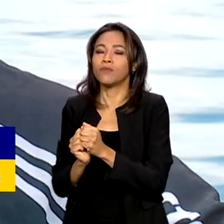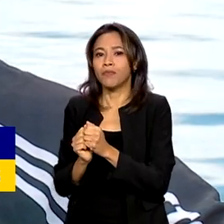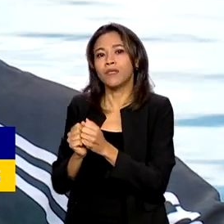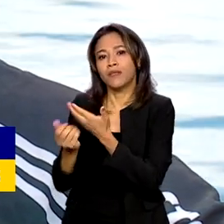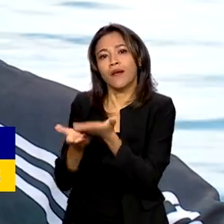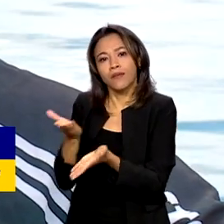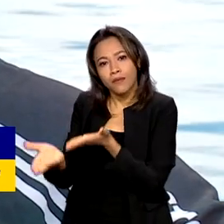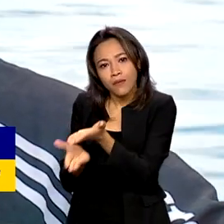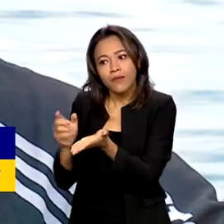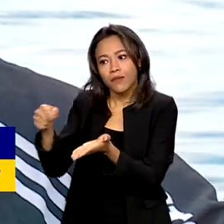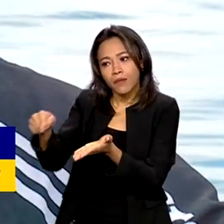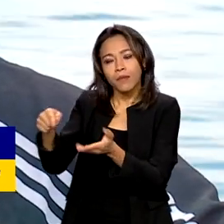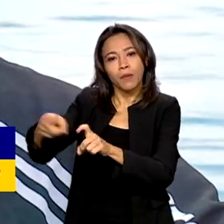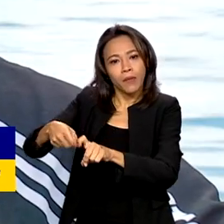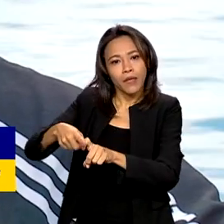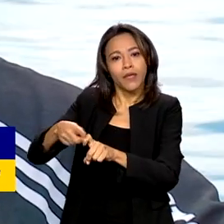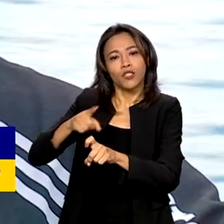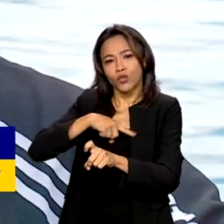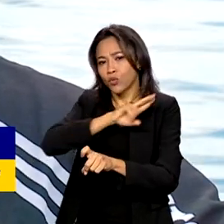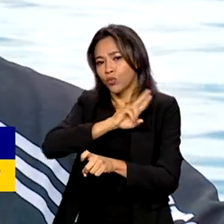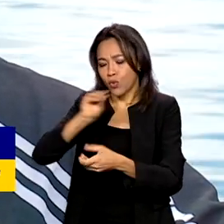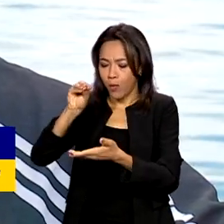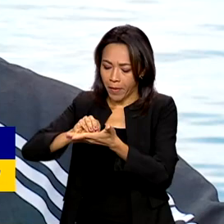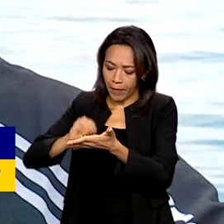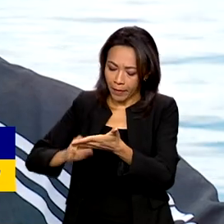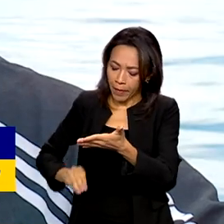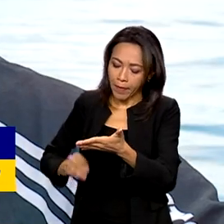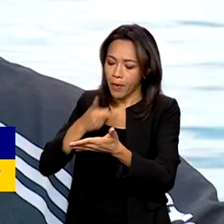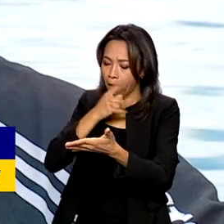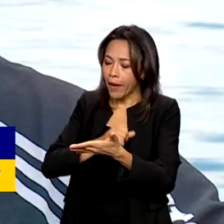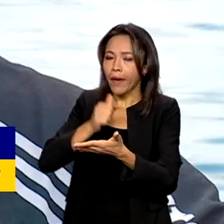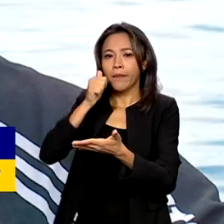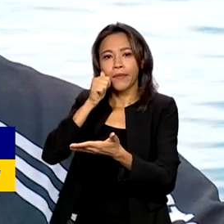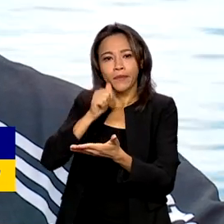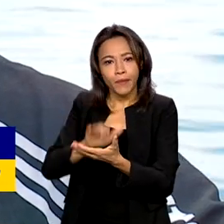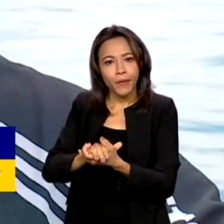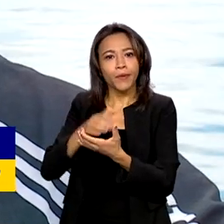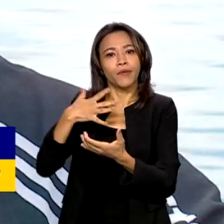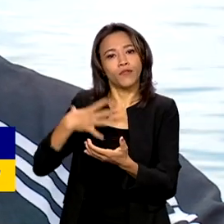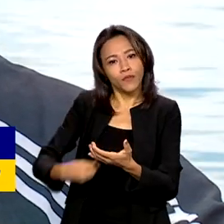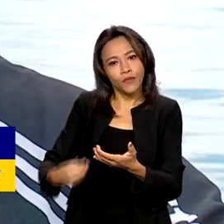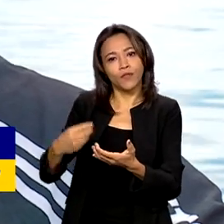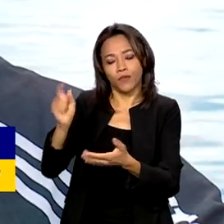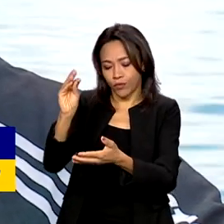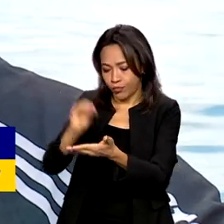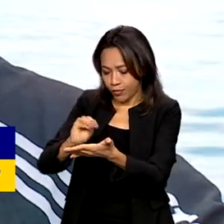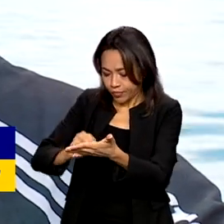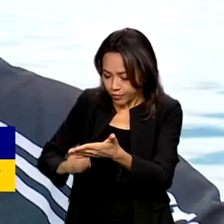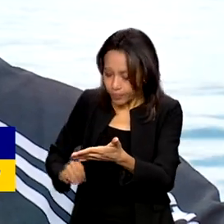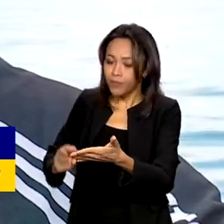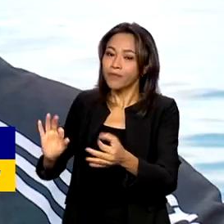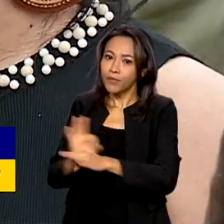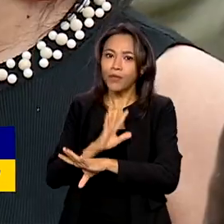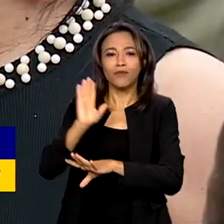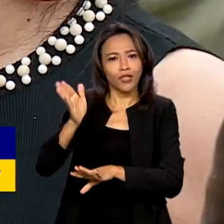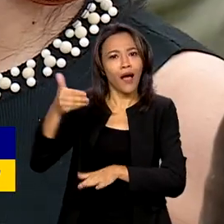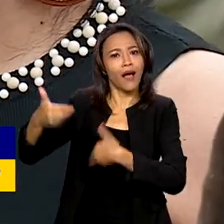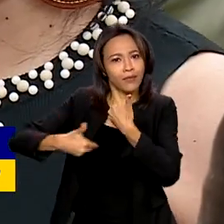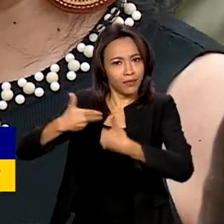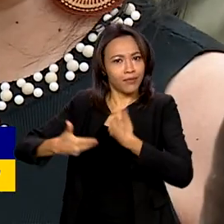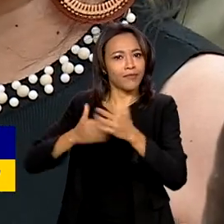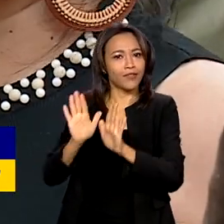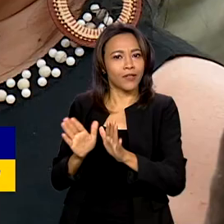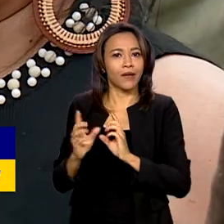Aí fizemos ficha tudinho, meu pai, minha esposa, eu mais um menino aí. Aí já foram atendidos. Já